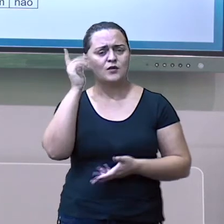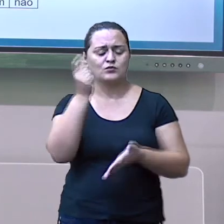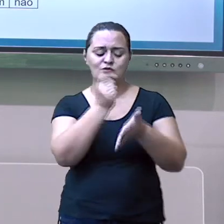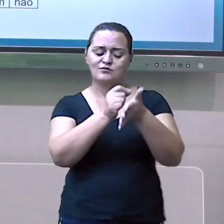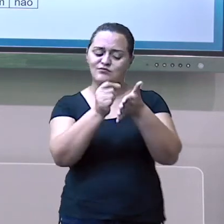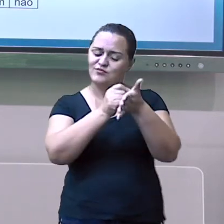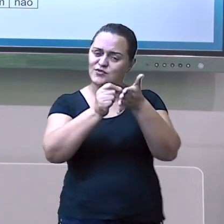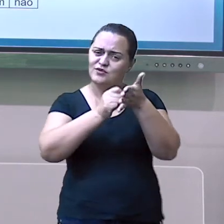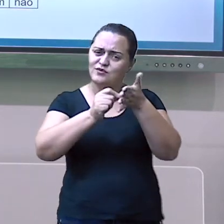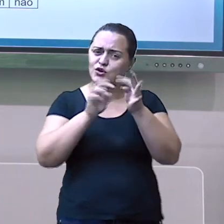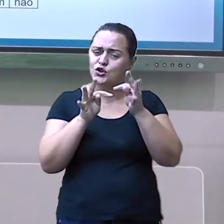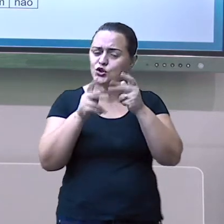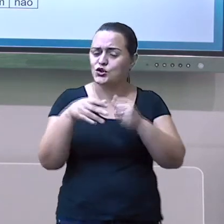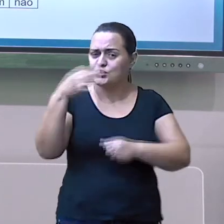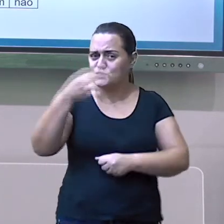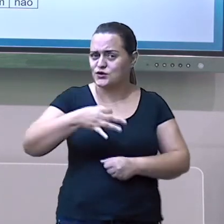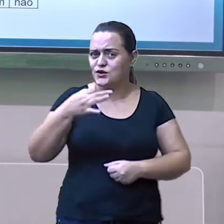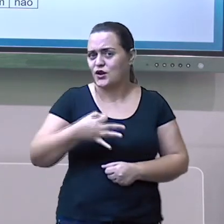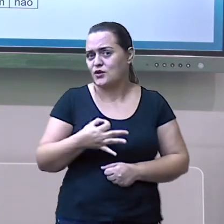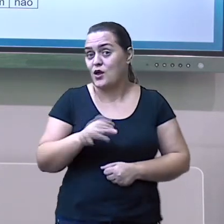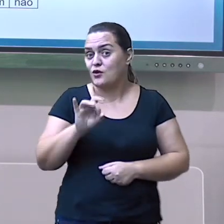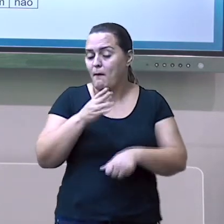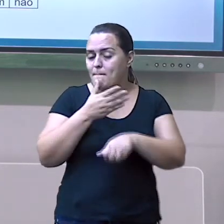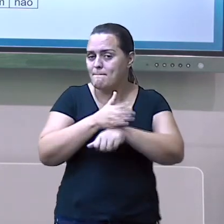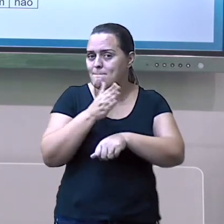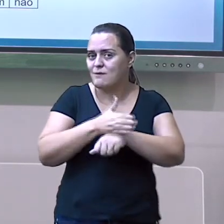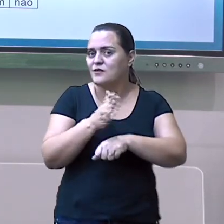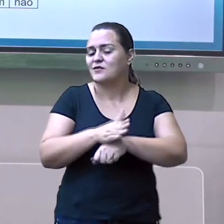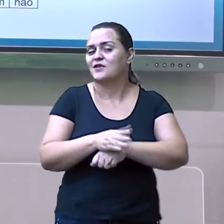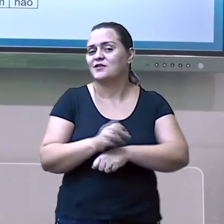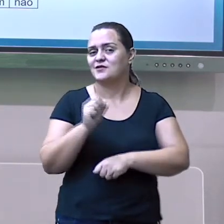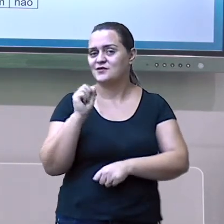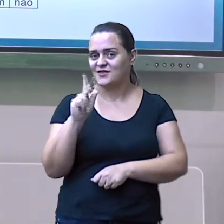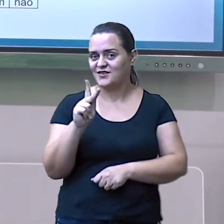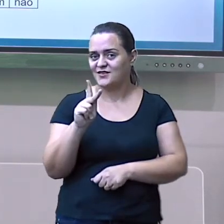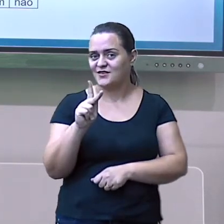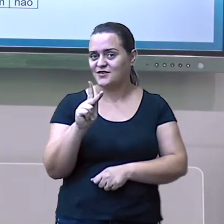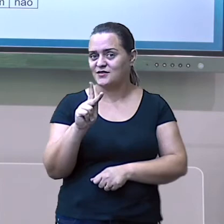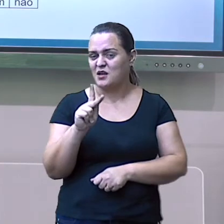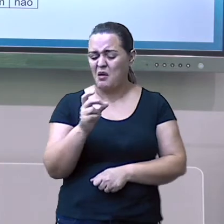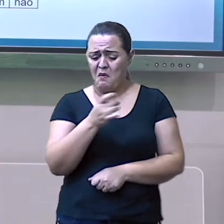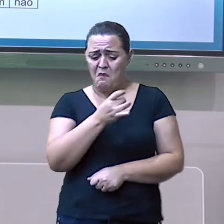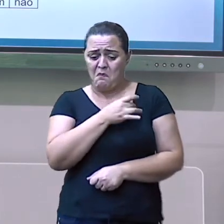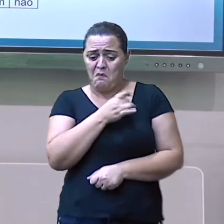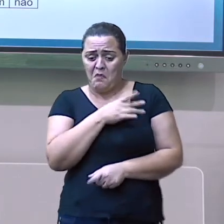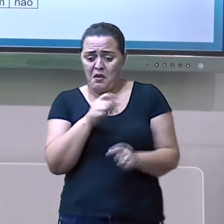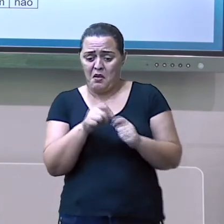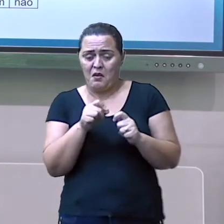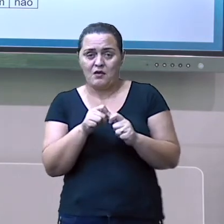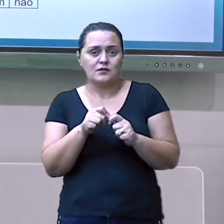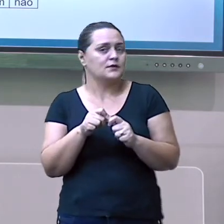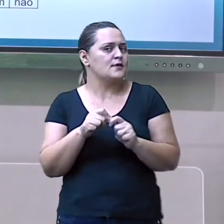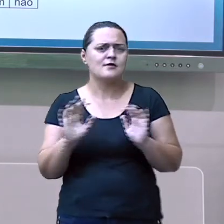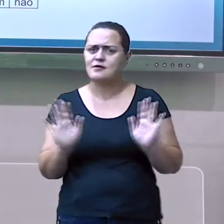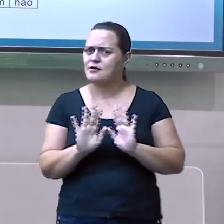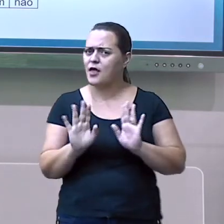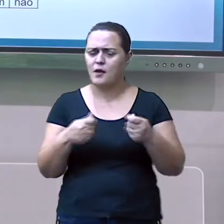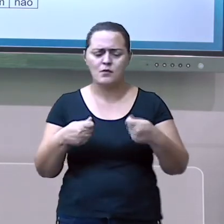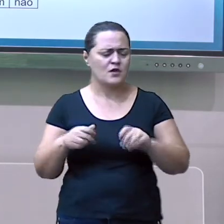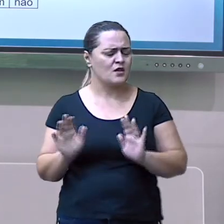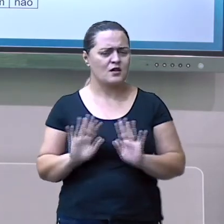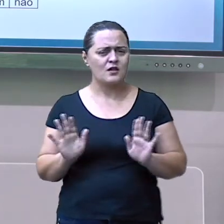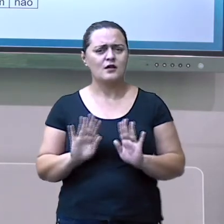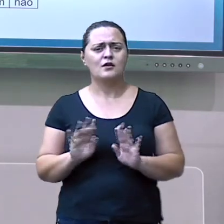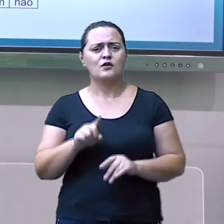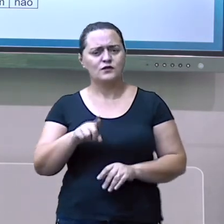gigantesco. Basta colocar em prática. Não tenha medo de arriscar. Jamais. Tá